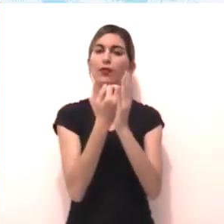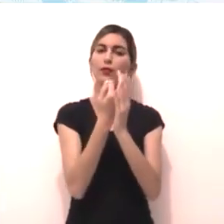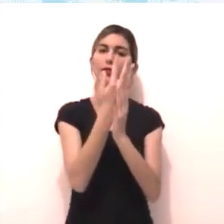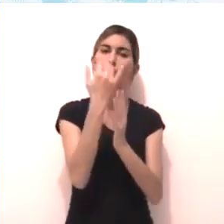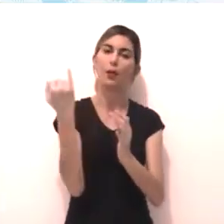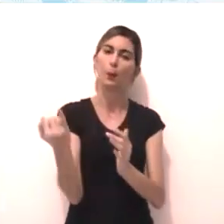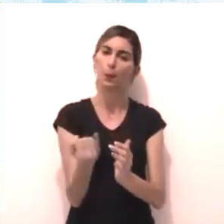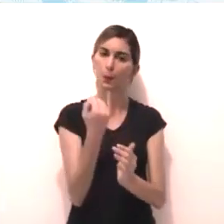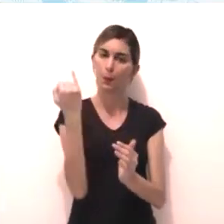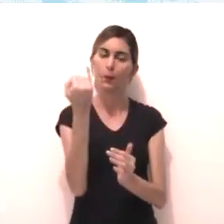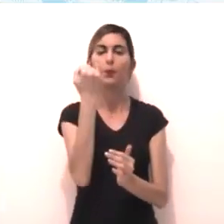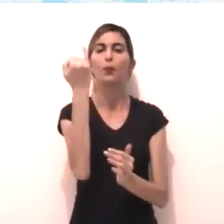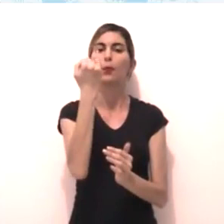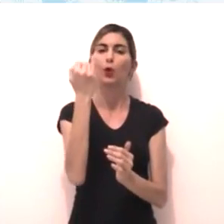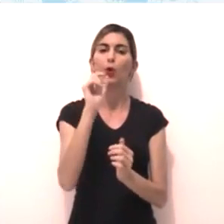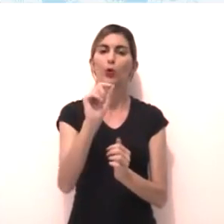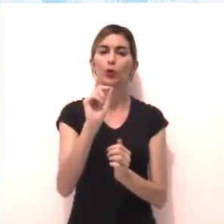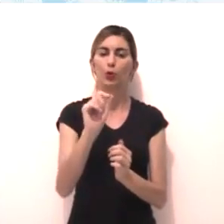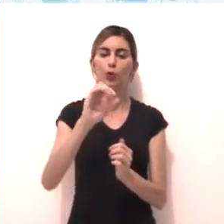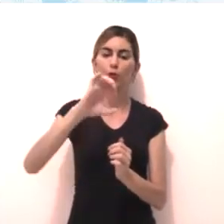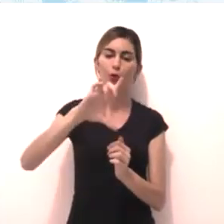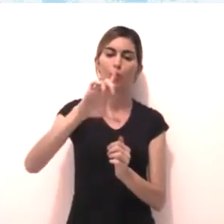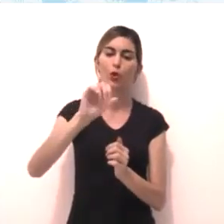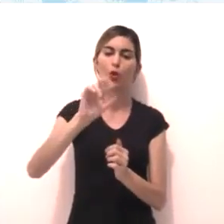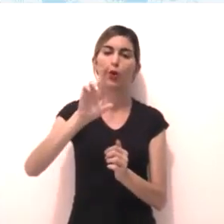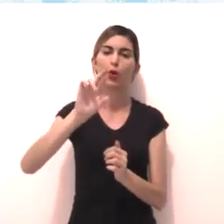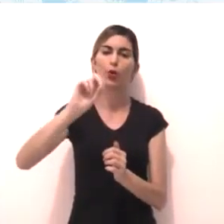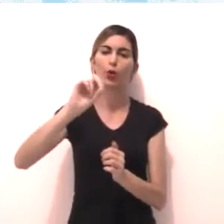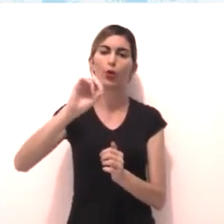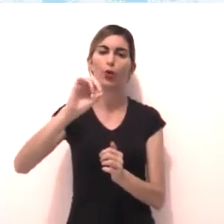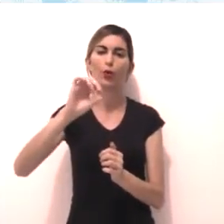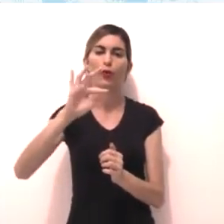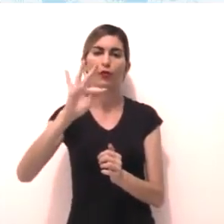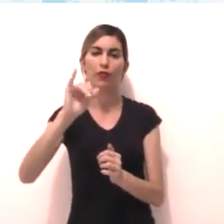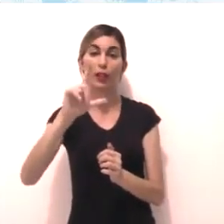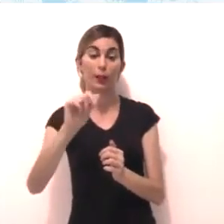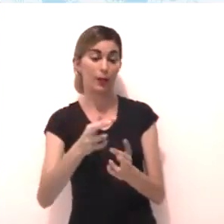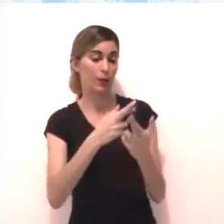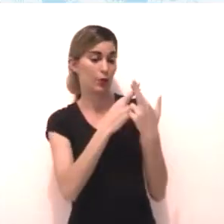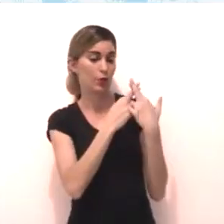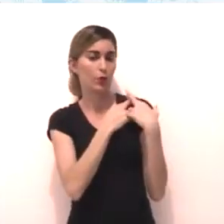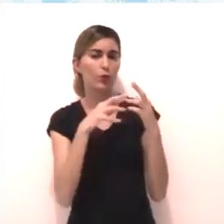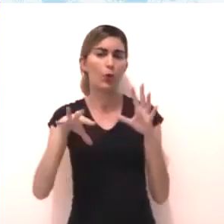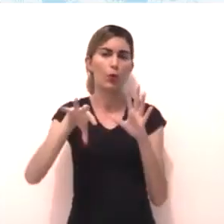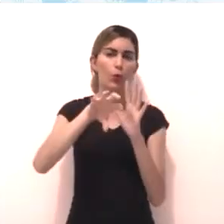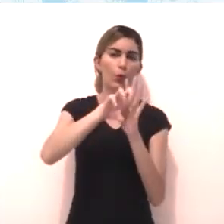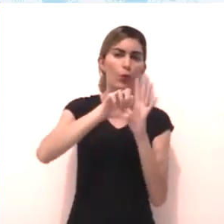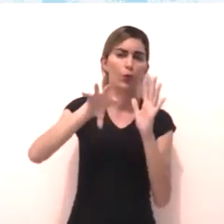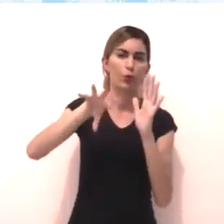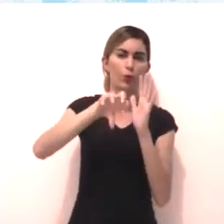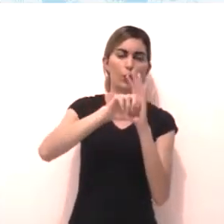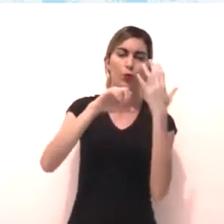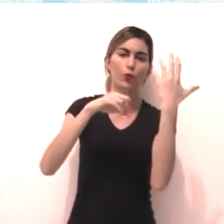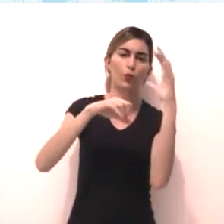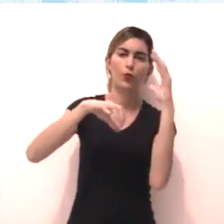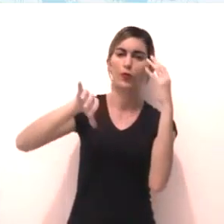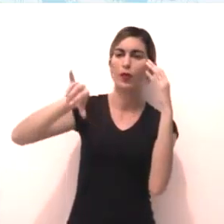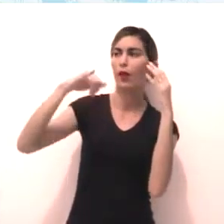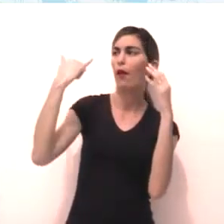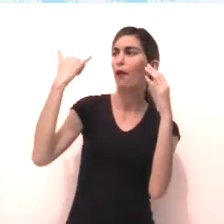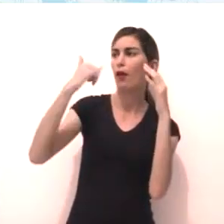e fundamental nesse processo, que é a clorofila. É a clorofila que é responsável por captar a energia